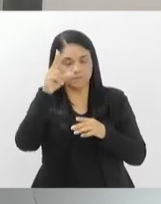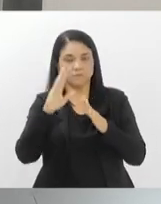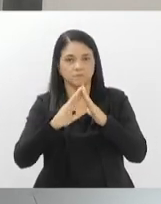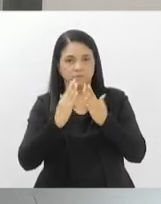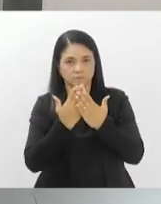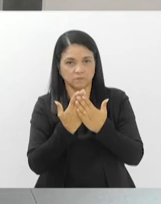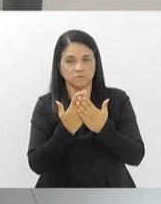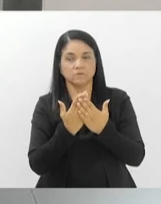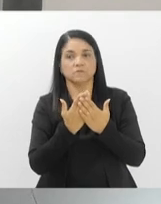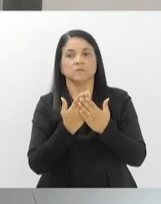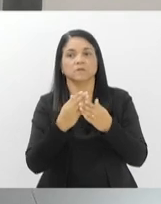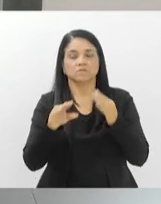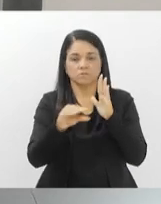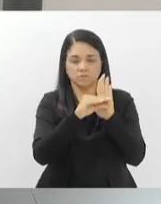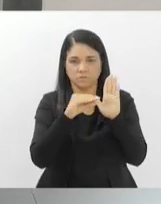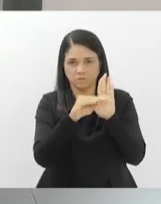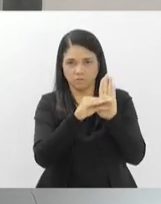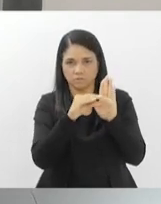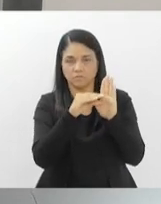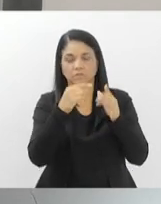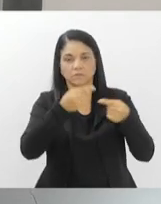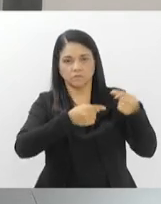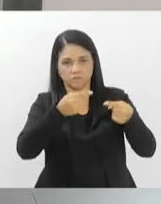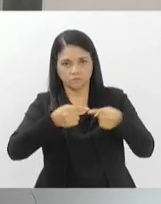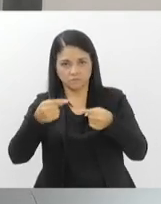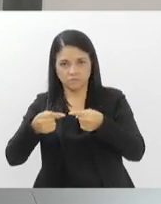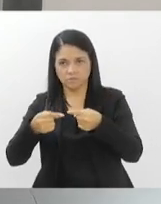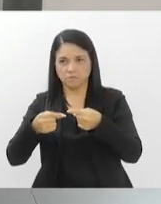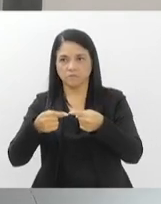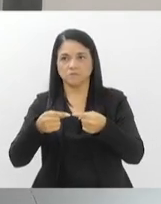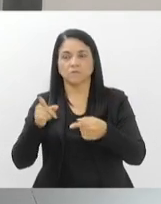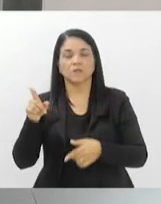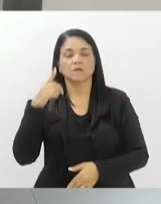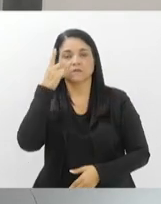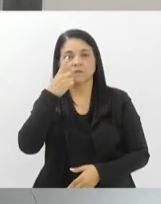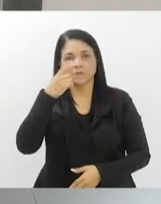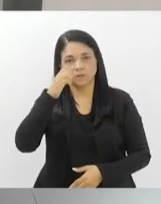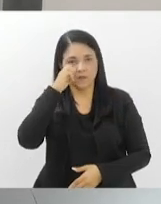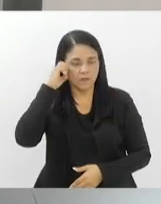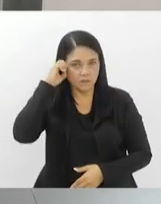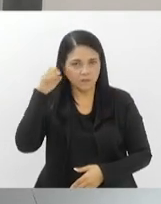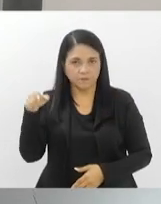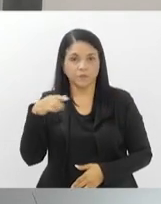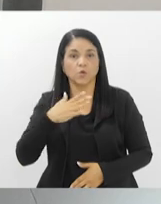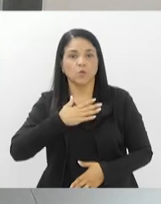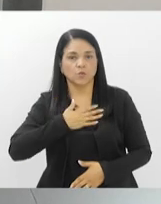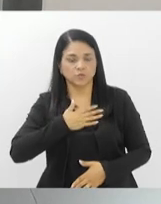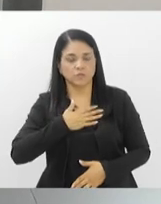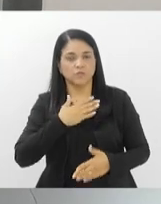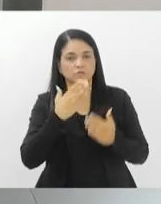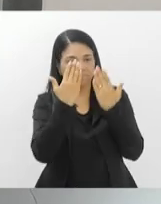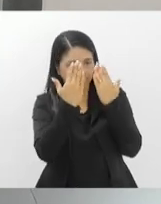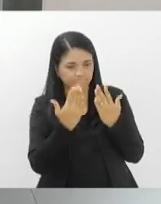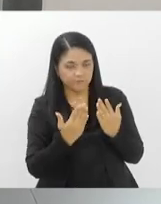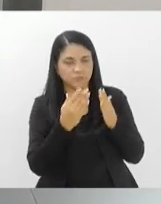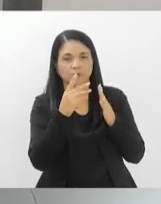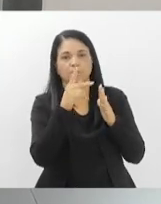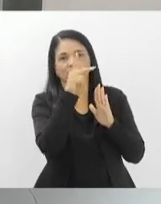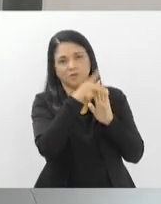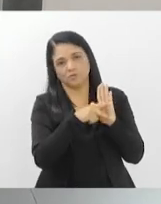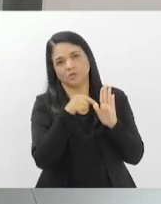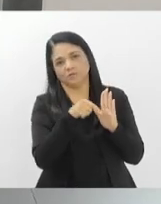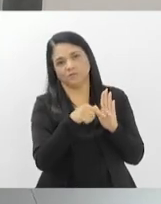pela constitucionalidade com emendas, em discussão. Presidente. Para discutir, deputada Élica Takimoto. Eu gostaria de pedir vista desse projeto, por